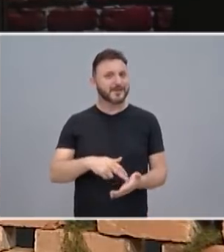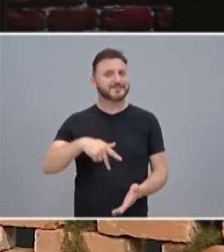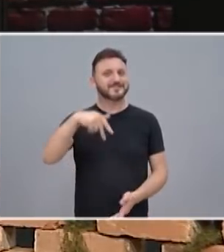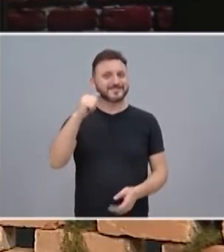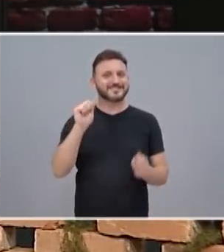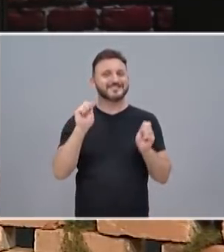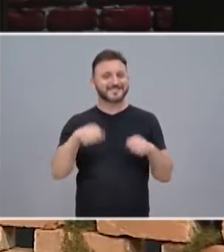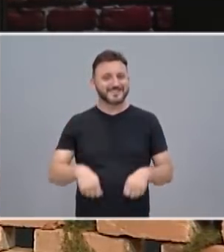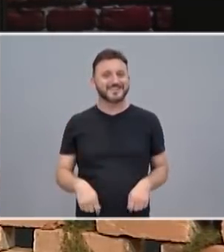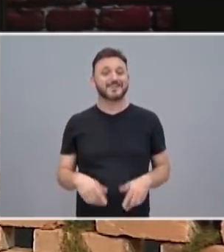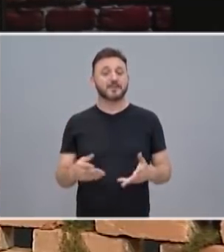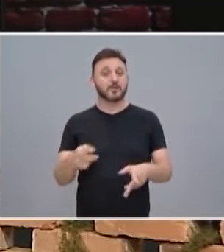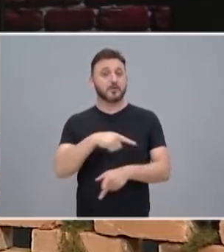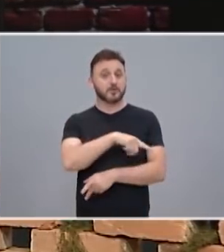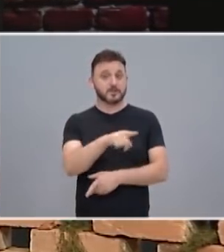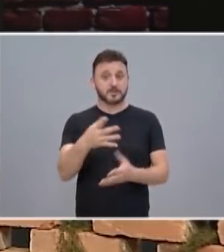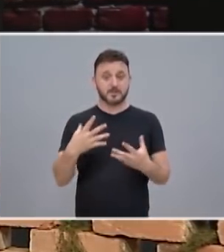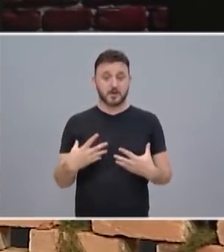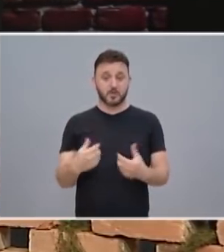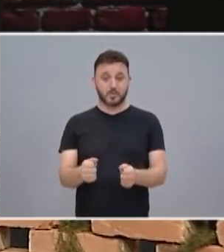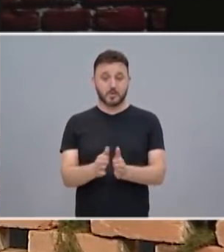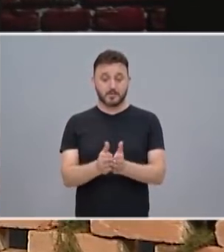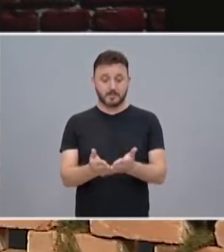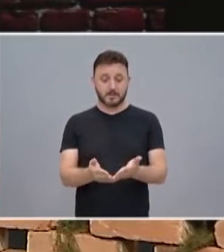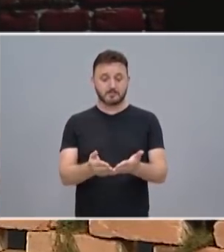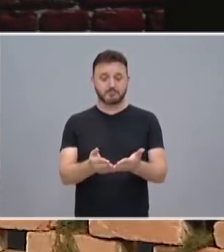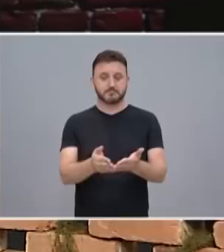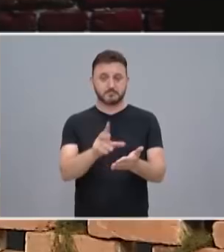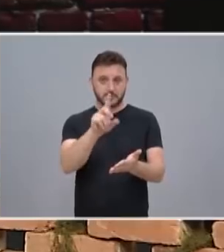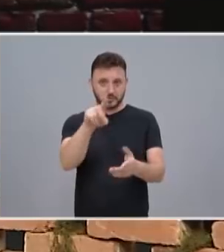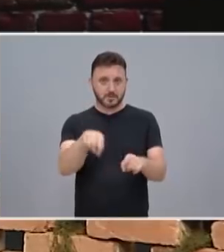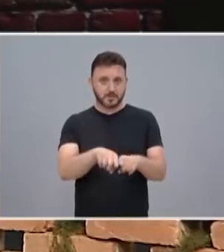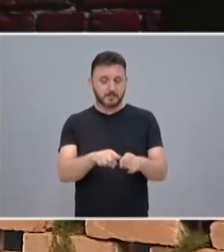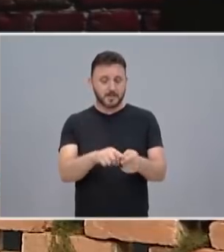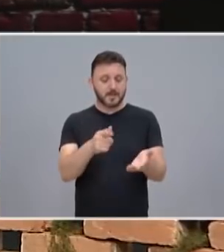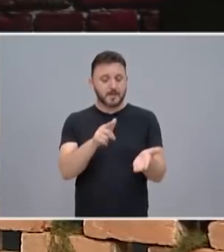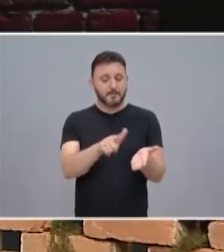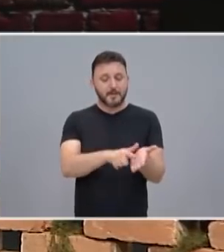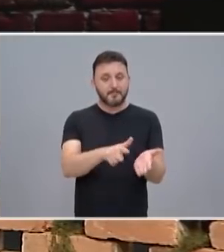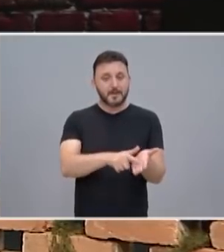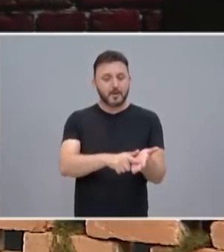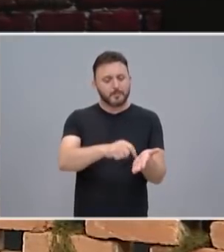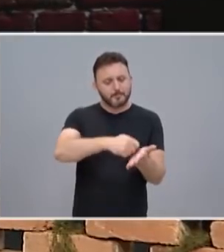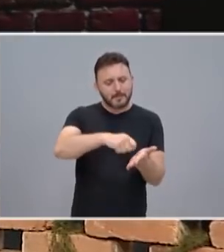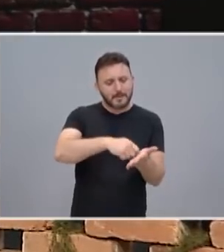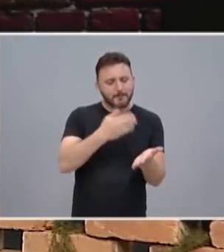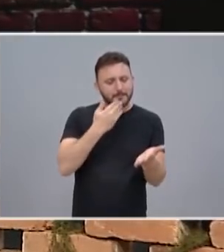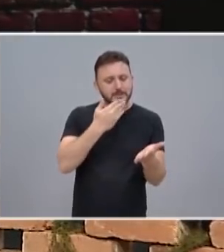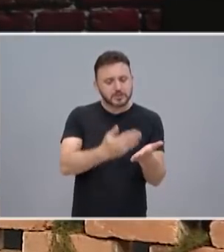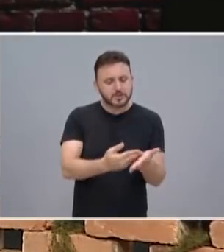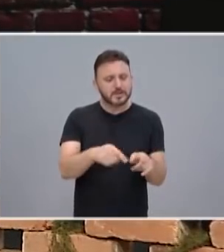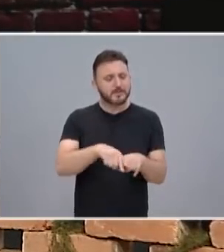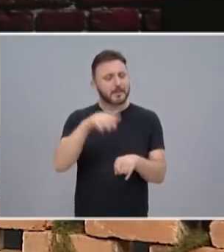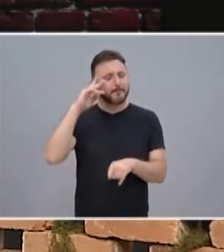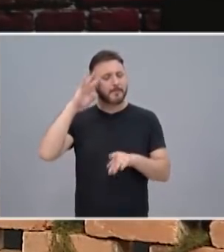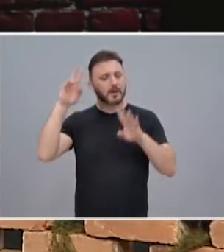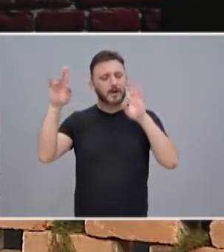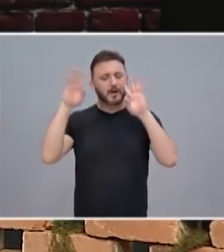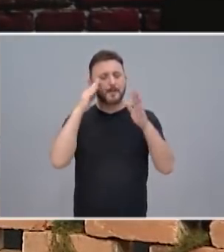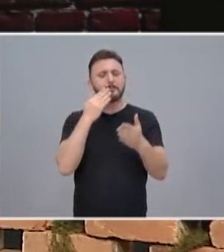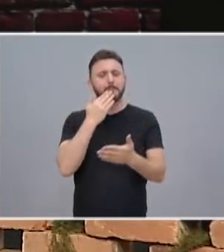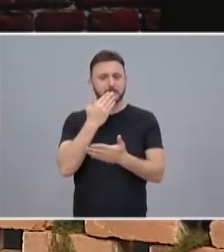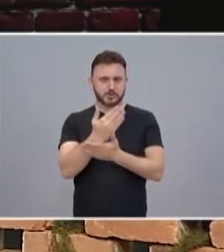pedidos, tantas necessidades, nós estamos clamando, pedindo, porque nós sabemos que se nós rezarmos,